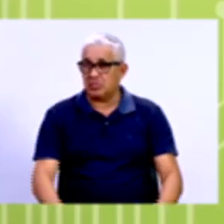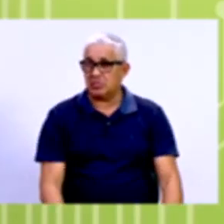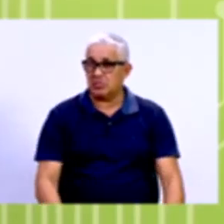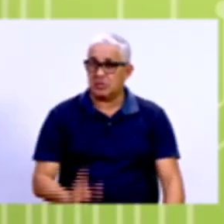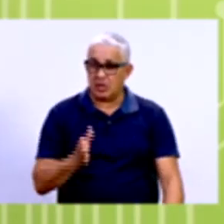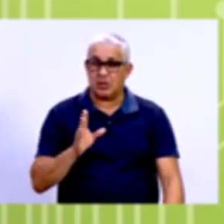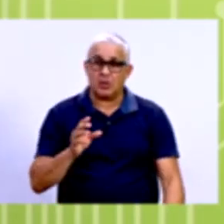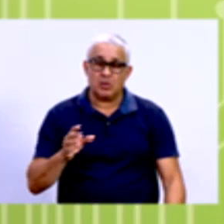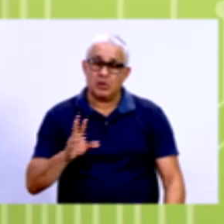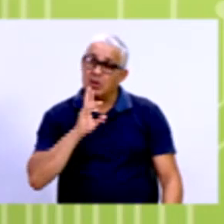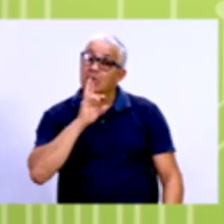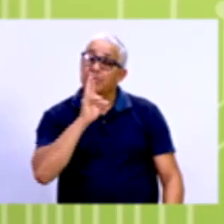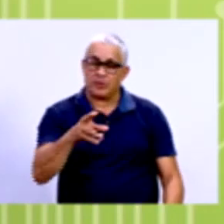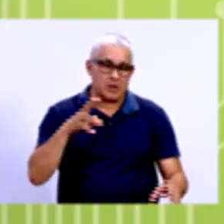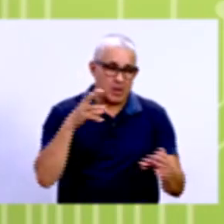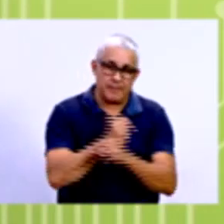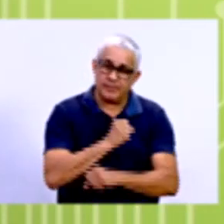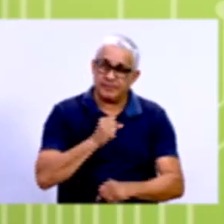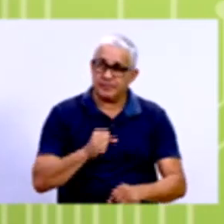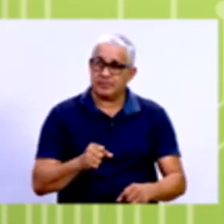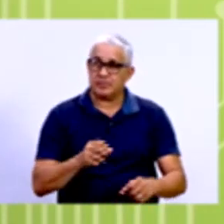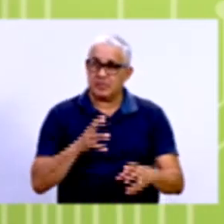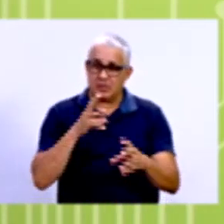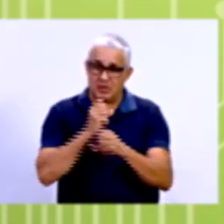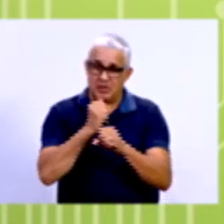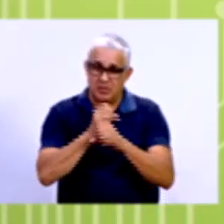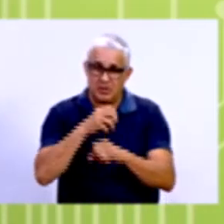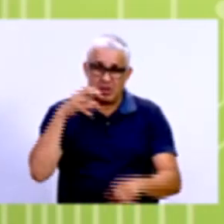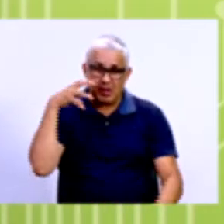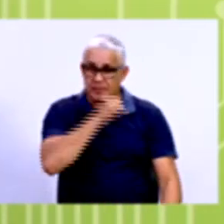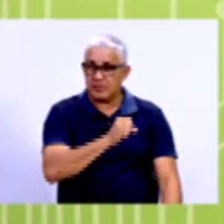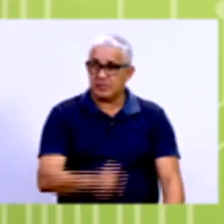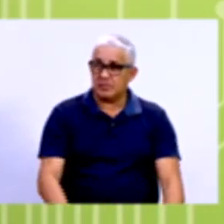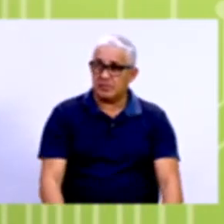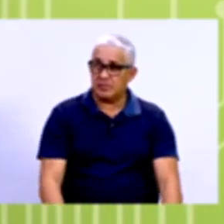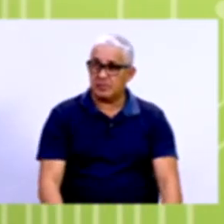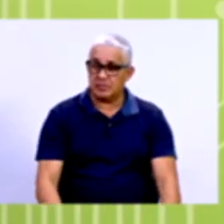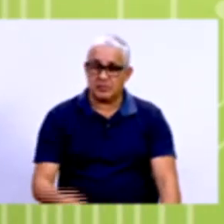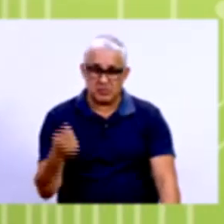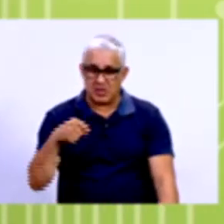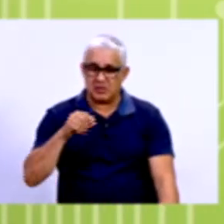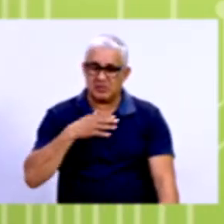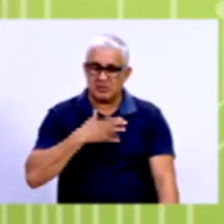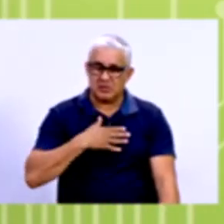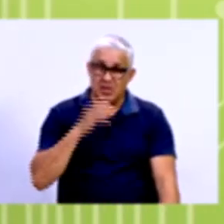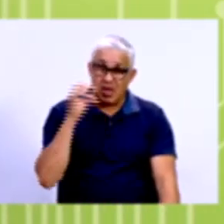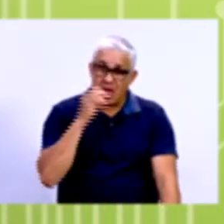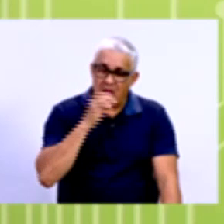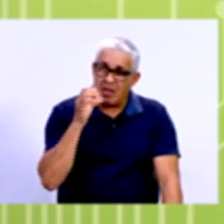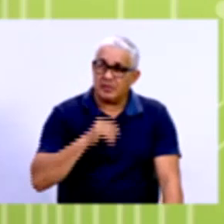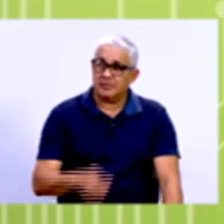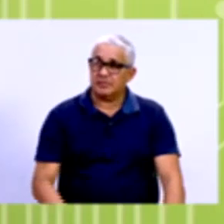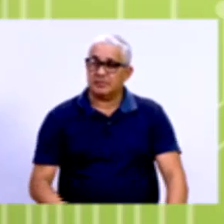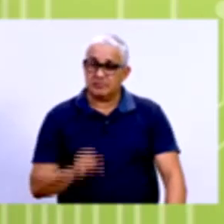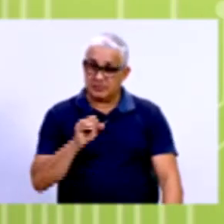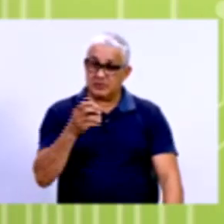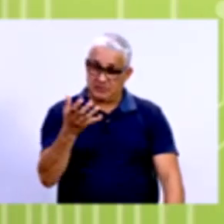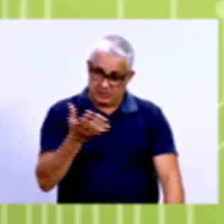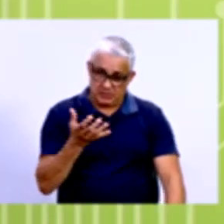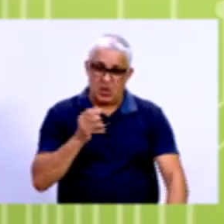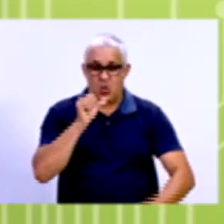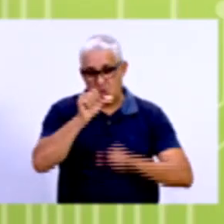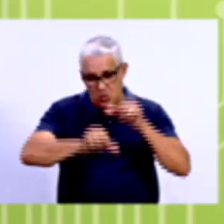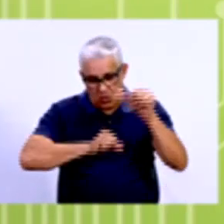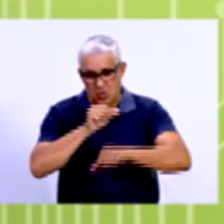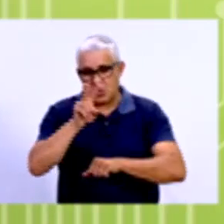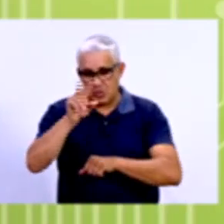já vai dar a resposta para vocês. Vocês não precisam ficar fazendo sempre o cálculo dessa equação, a não ser que vocês mudem